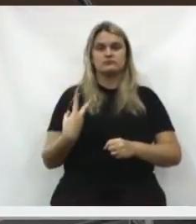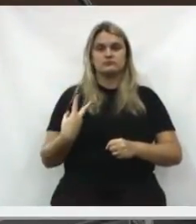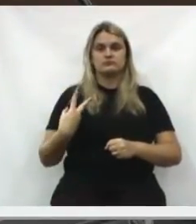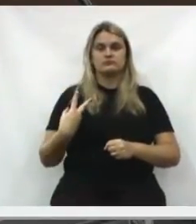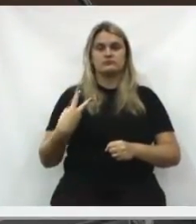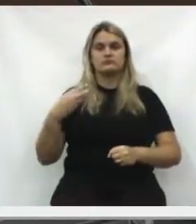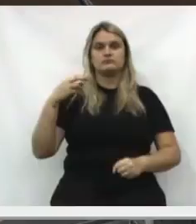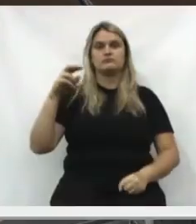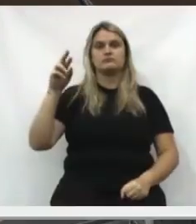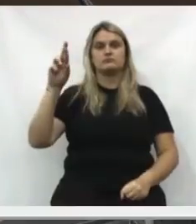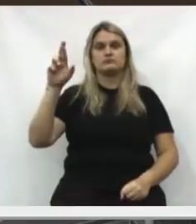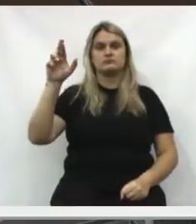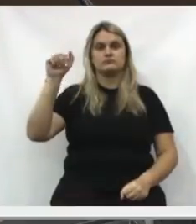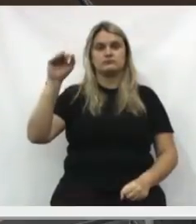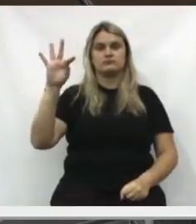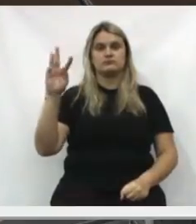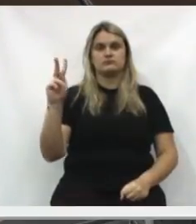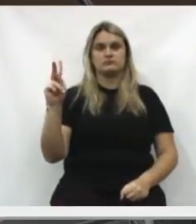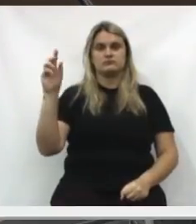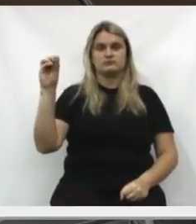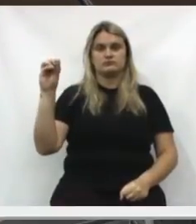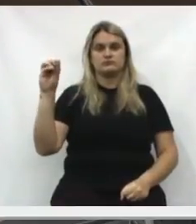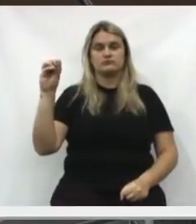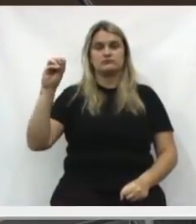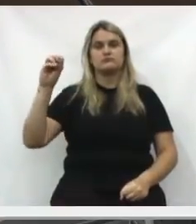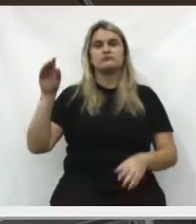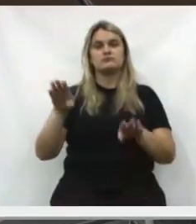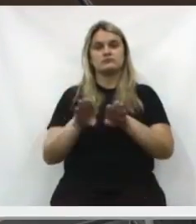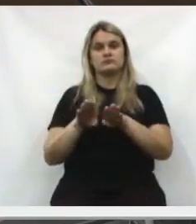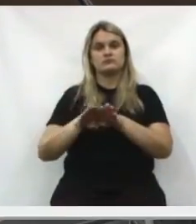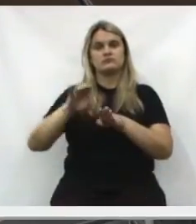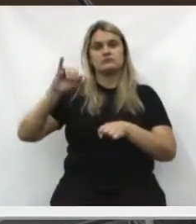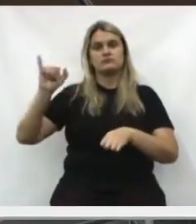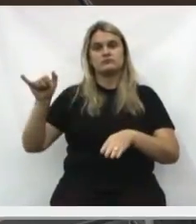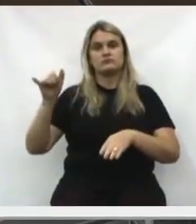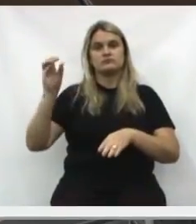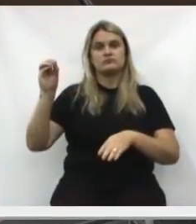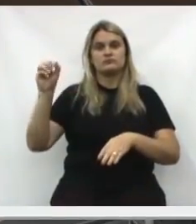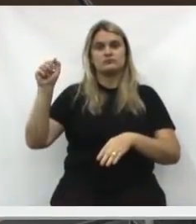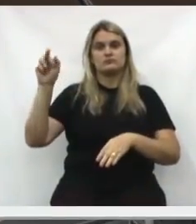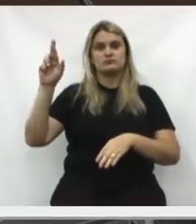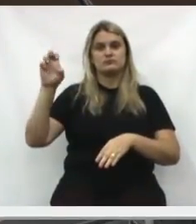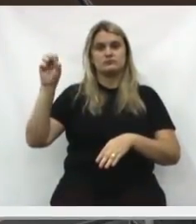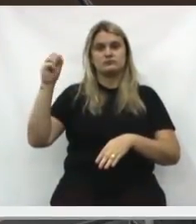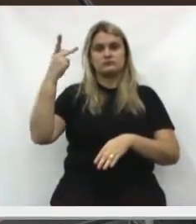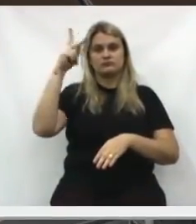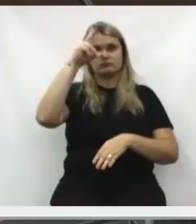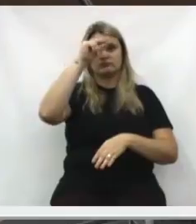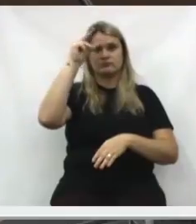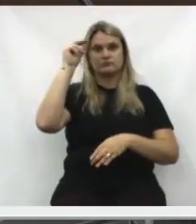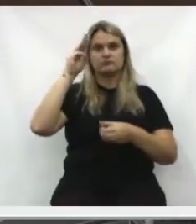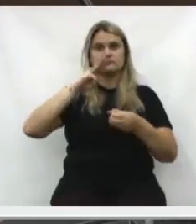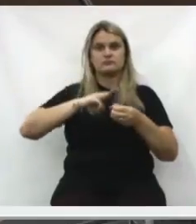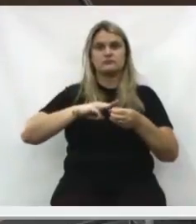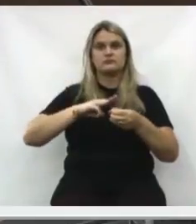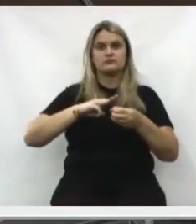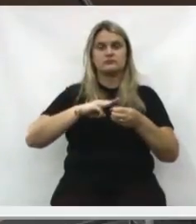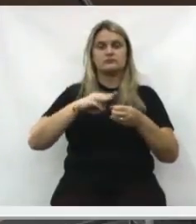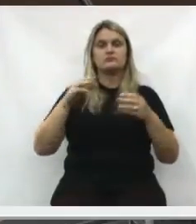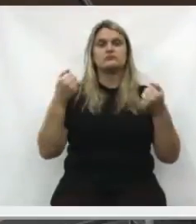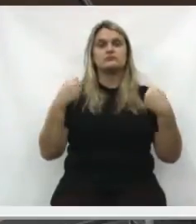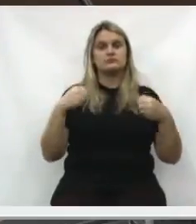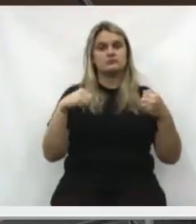35/2017, dos vereadores Valdecir José Rático e Juarez Leandro de Oliveira, ao senhor